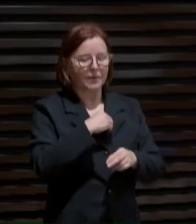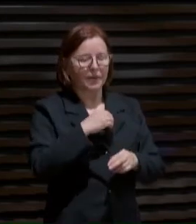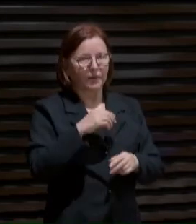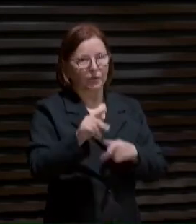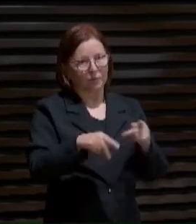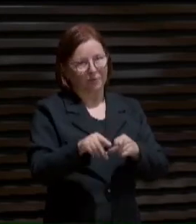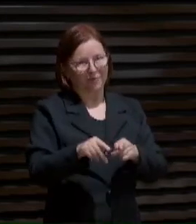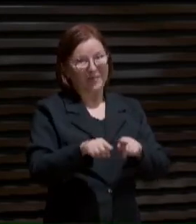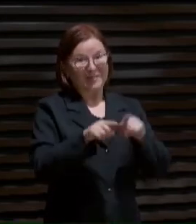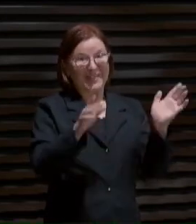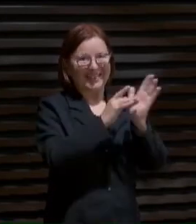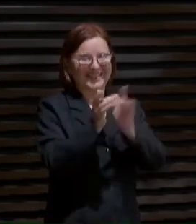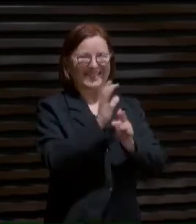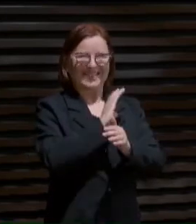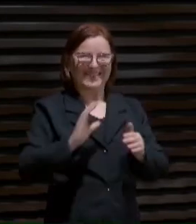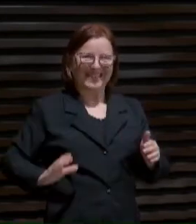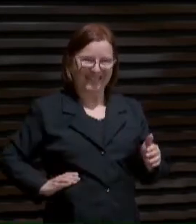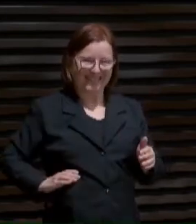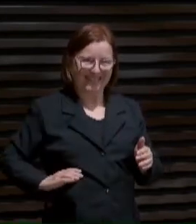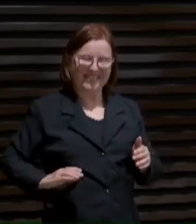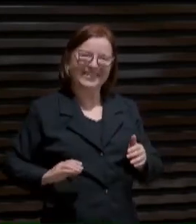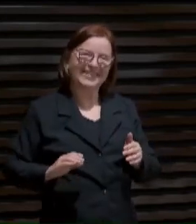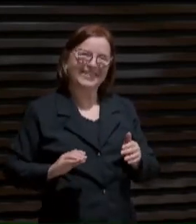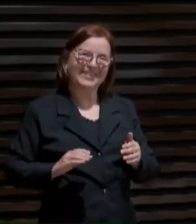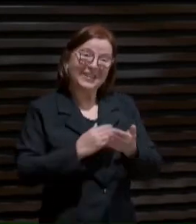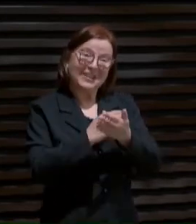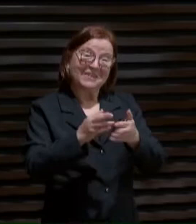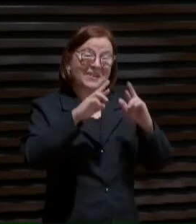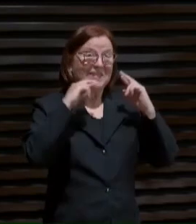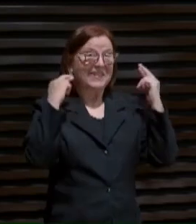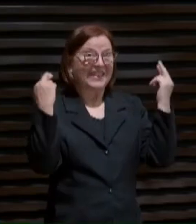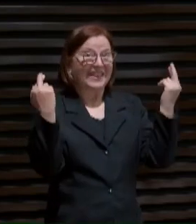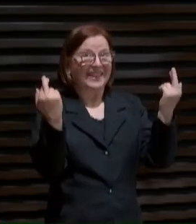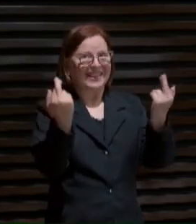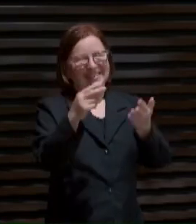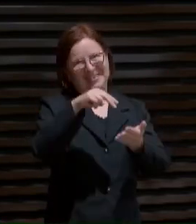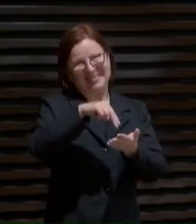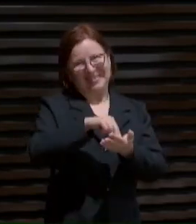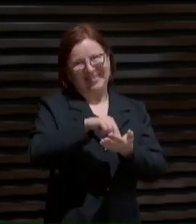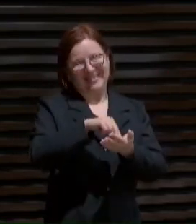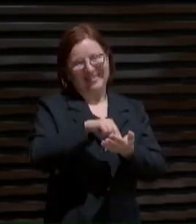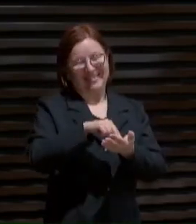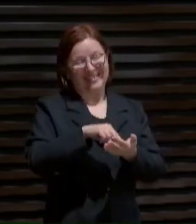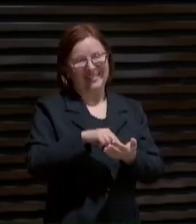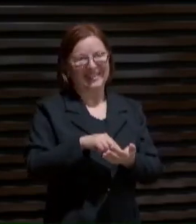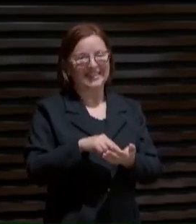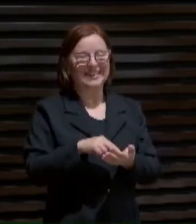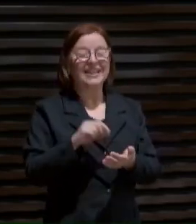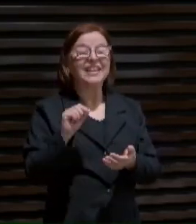um mediador da Nova Aliança inaugurou o reino inabalável do qual faz parte